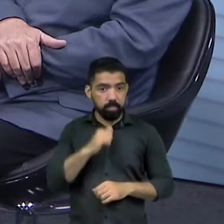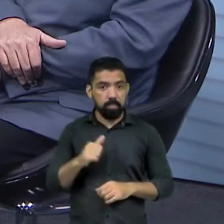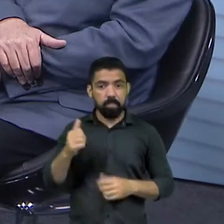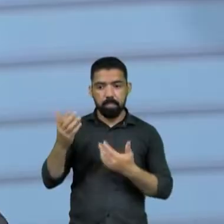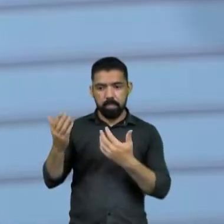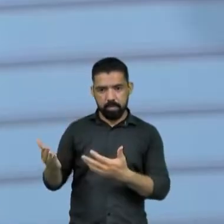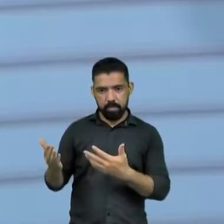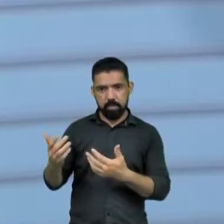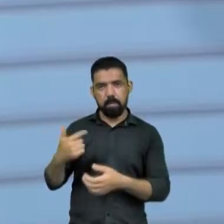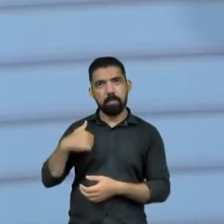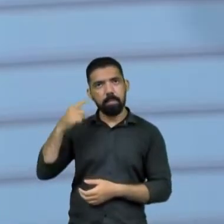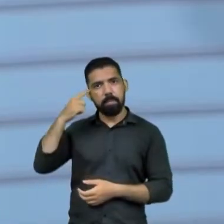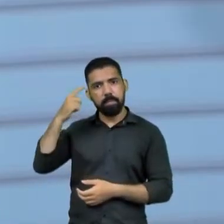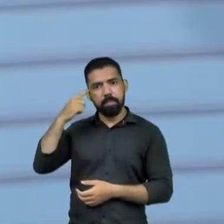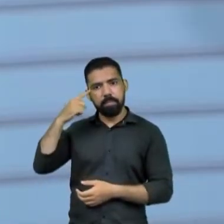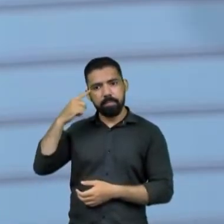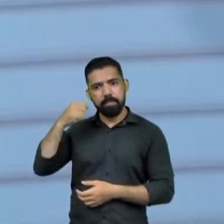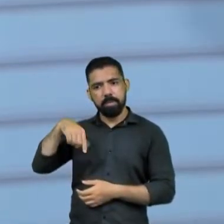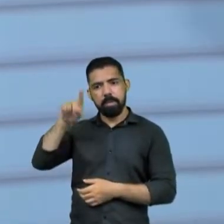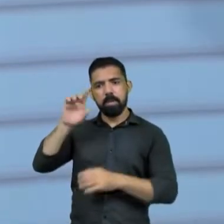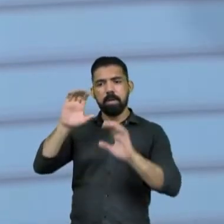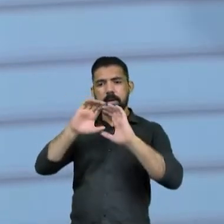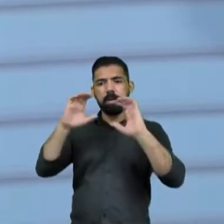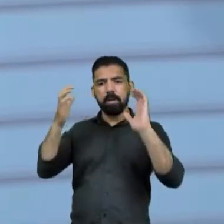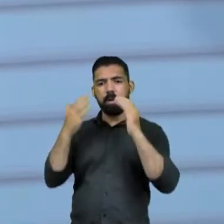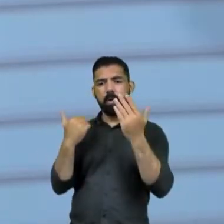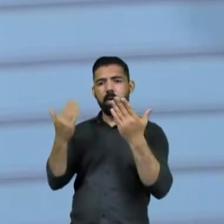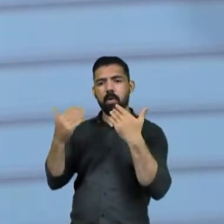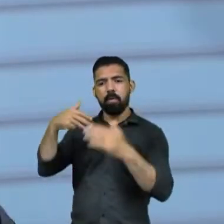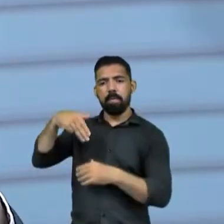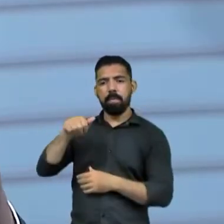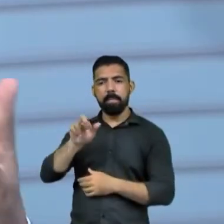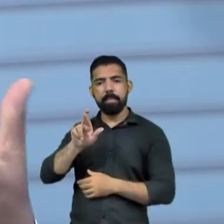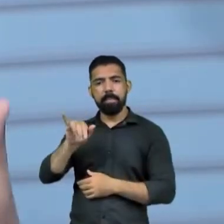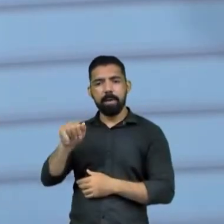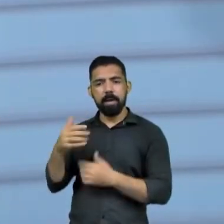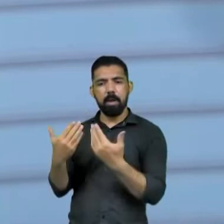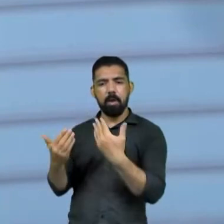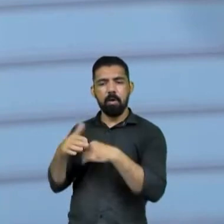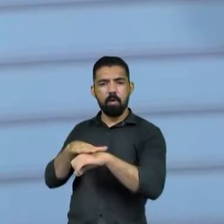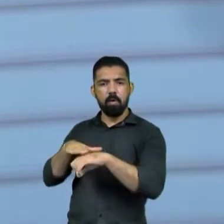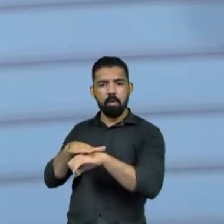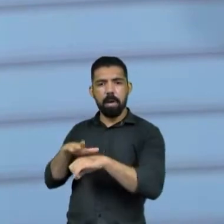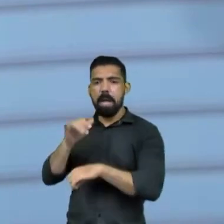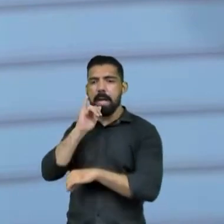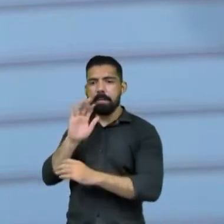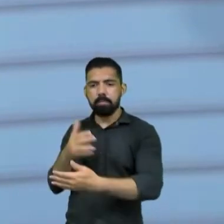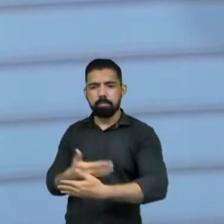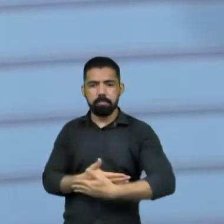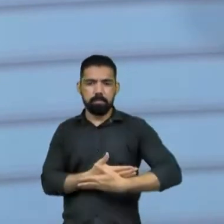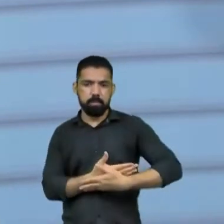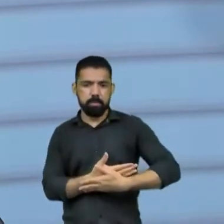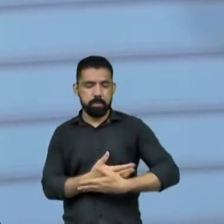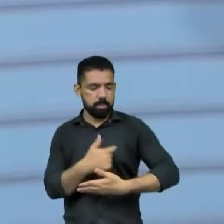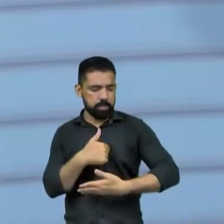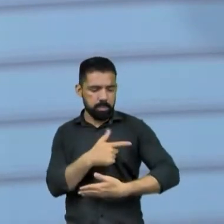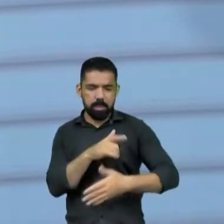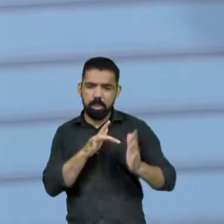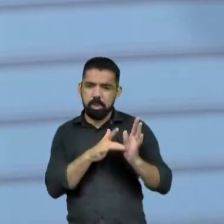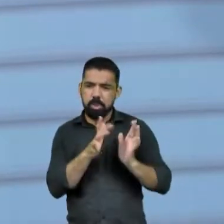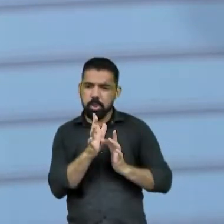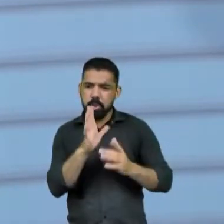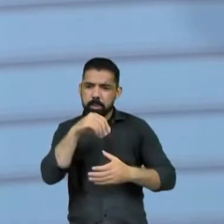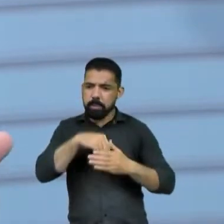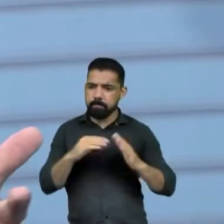imaginando um dia chegar no céu e conversar com Maria né bater um papo com ela né conversar como era amamentar Jesus saber que o rei dos reis estava estava dentro da sua